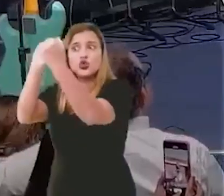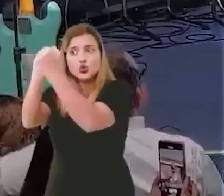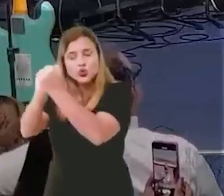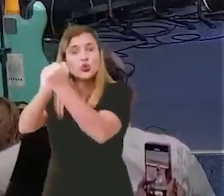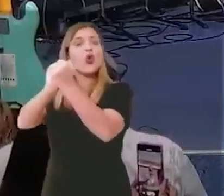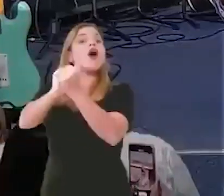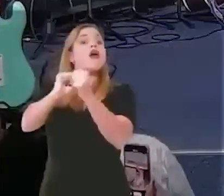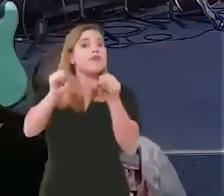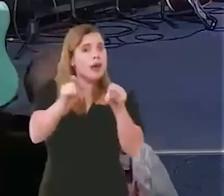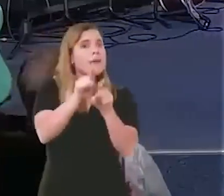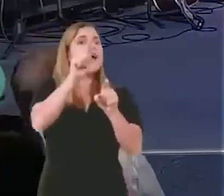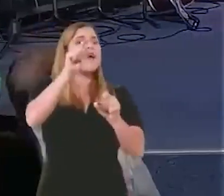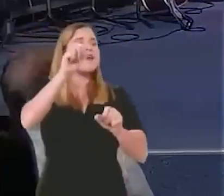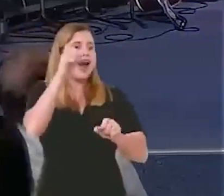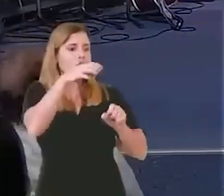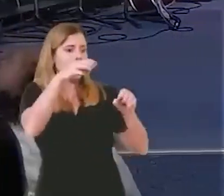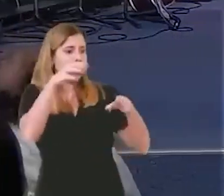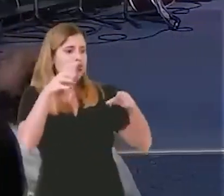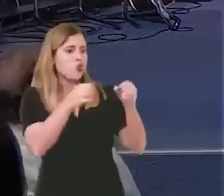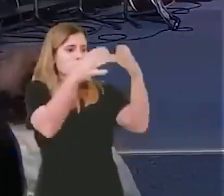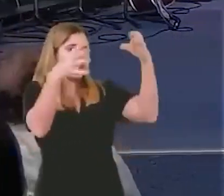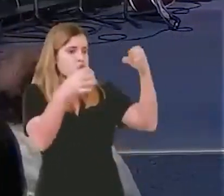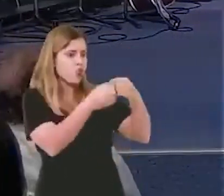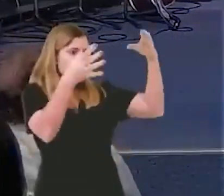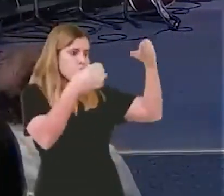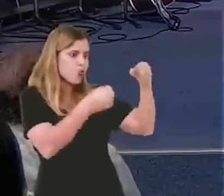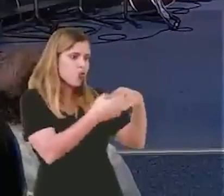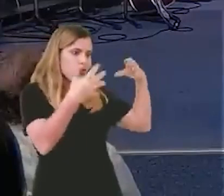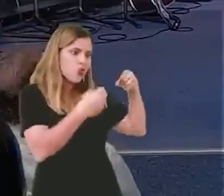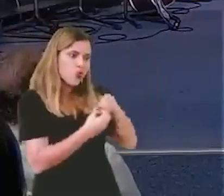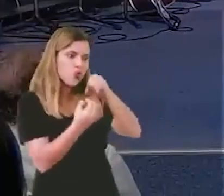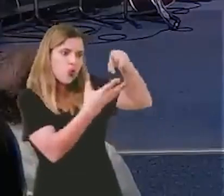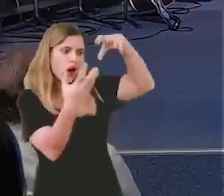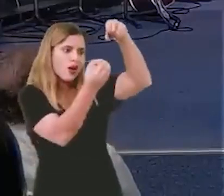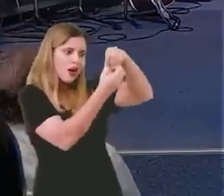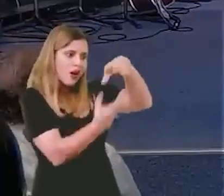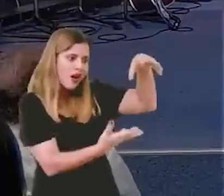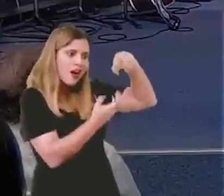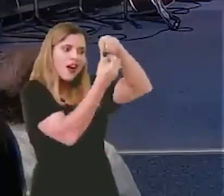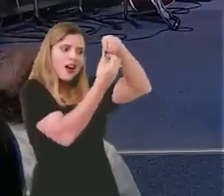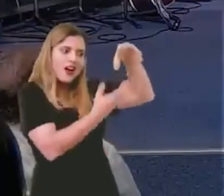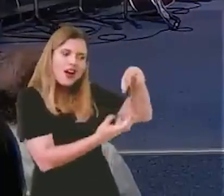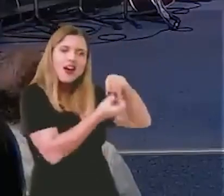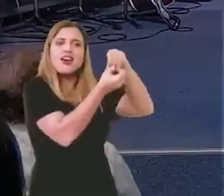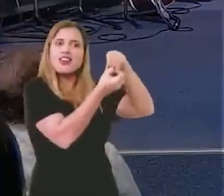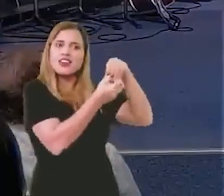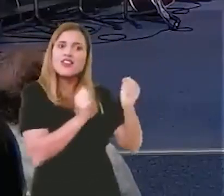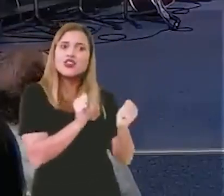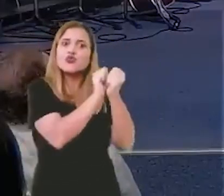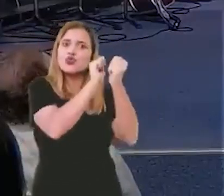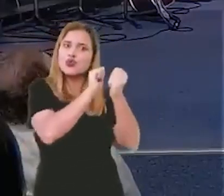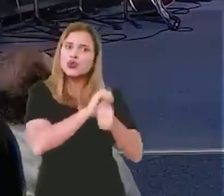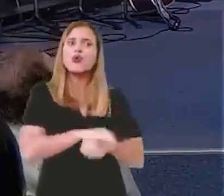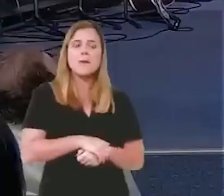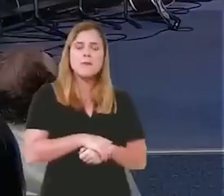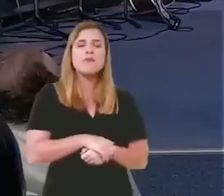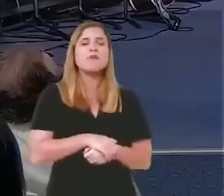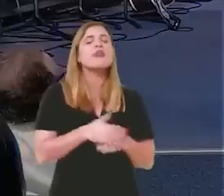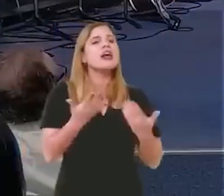por intermédio dele, e sem ele nada do que foi feito se fez. Meus irmãos, esse versículo é